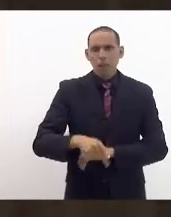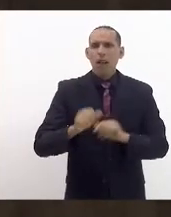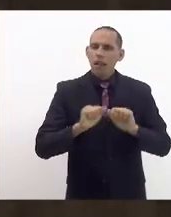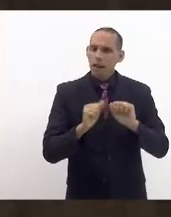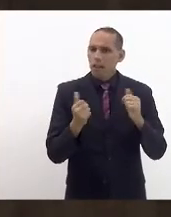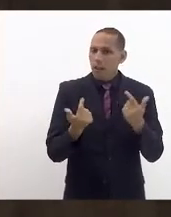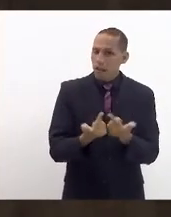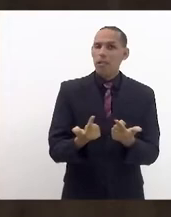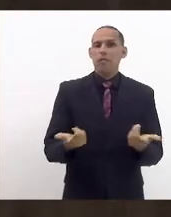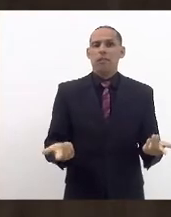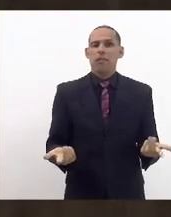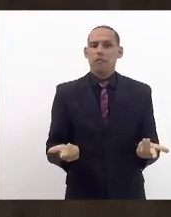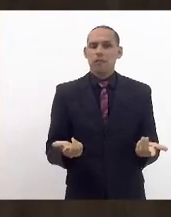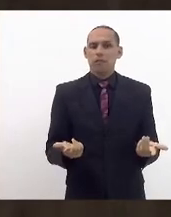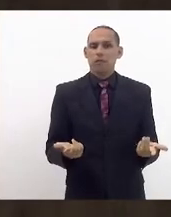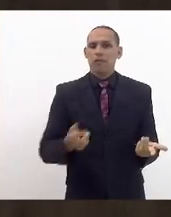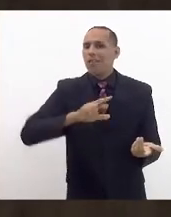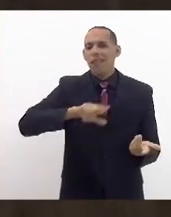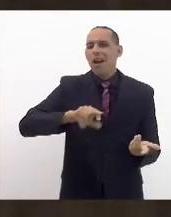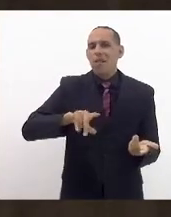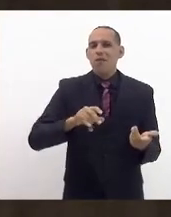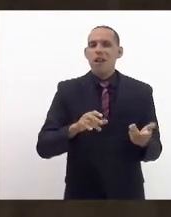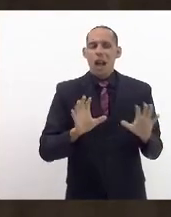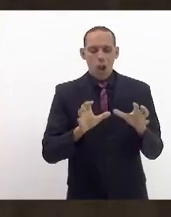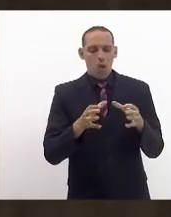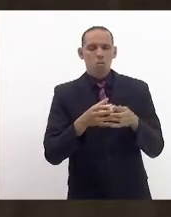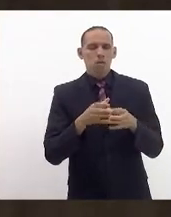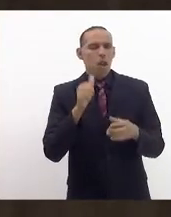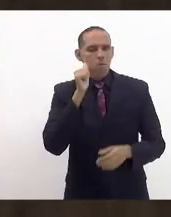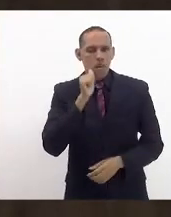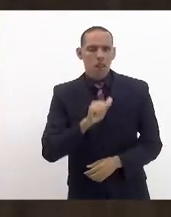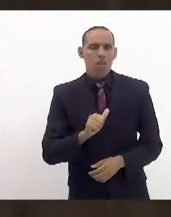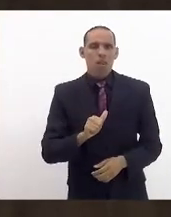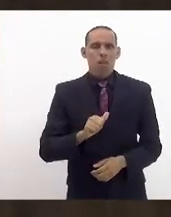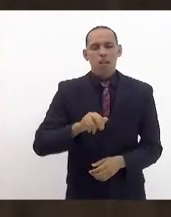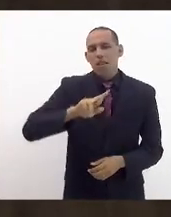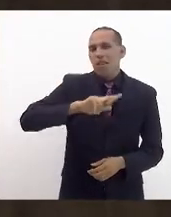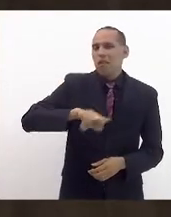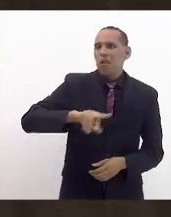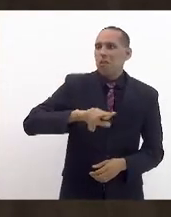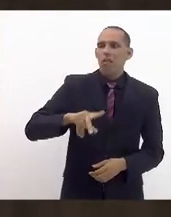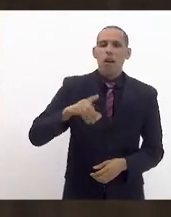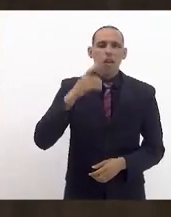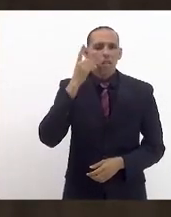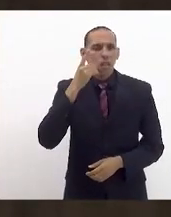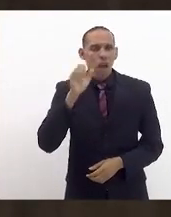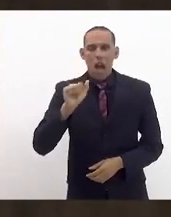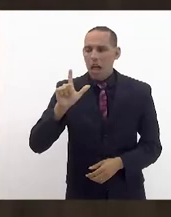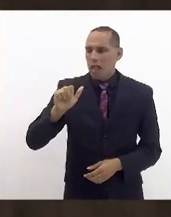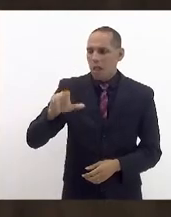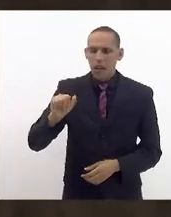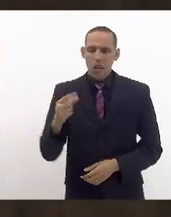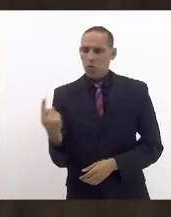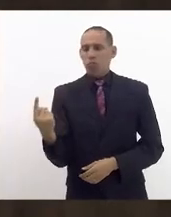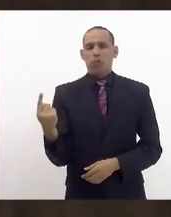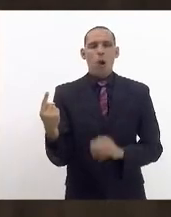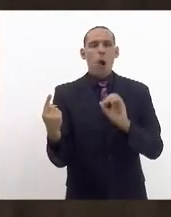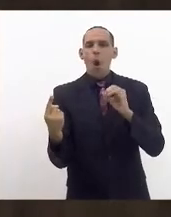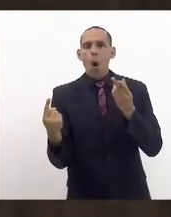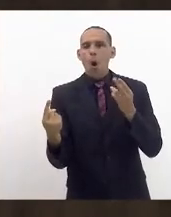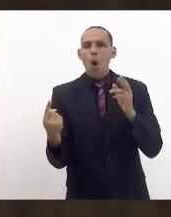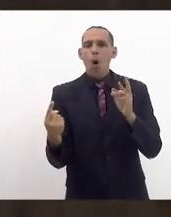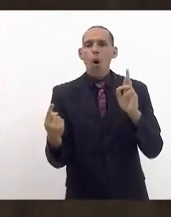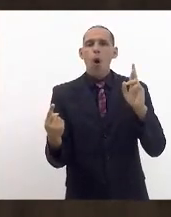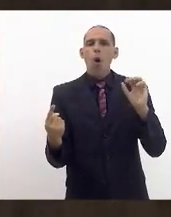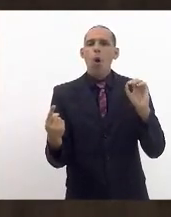Enquanto bancada feminina, não era pela Comissão de Mulheres, não era a deputada Lana, ou a deputada